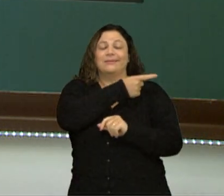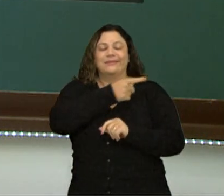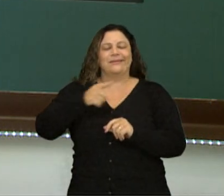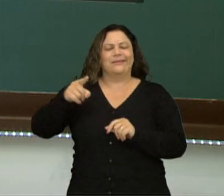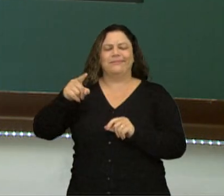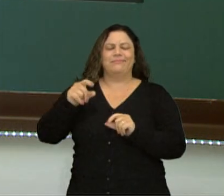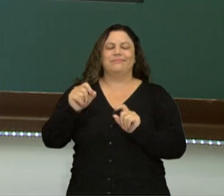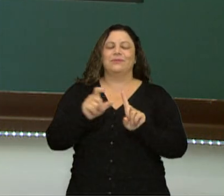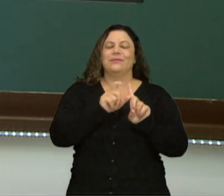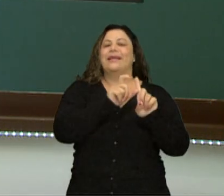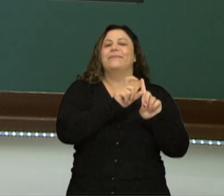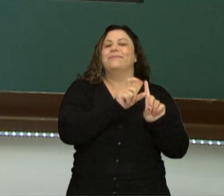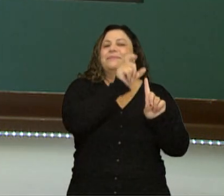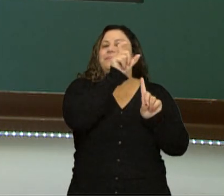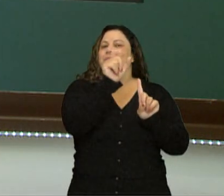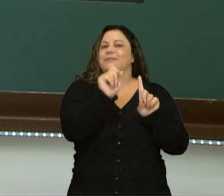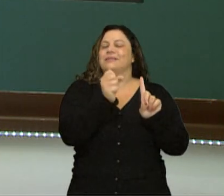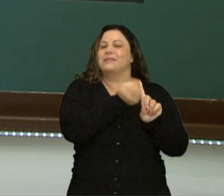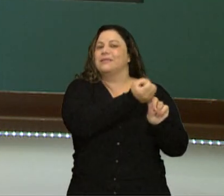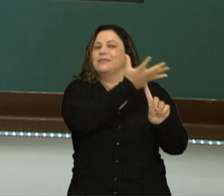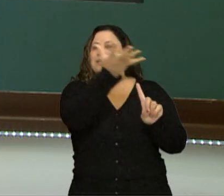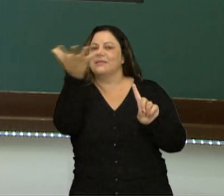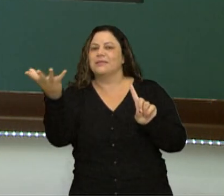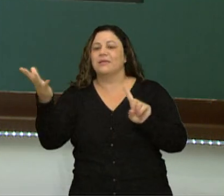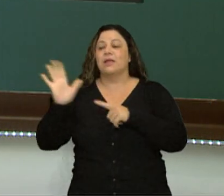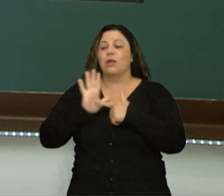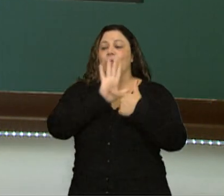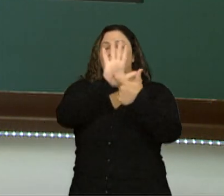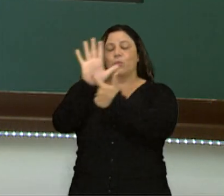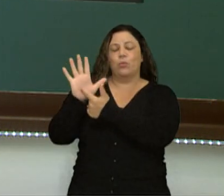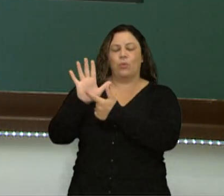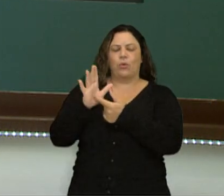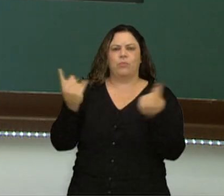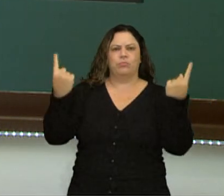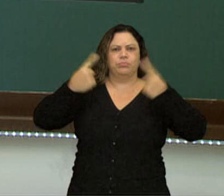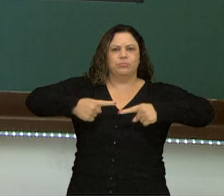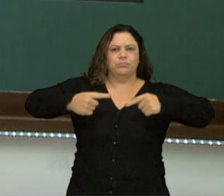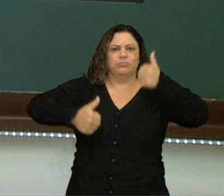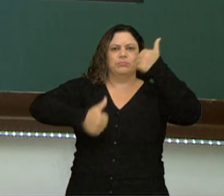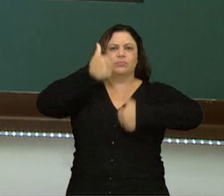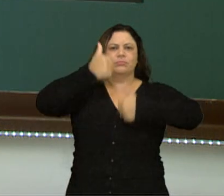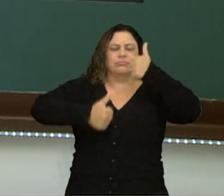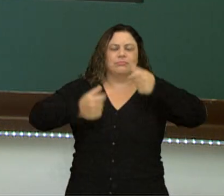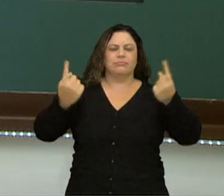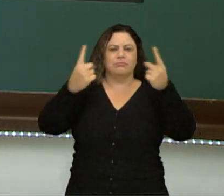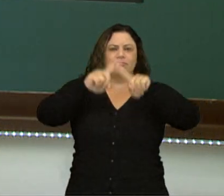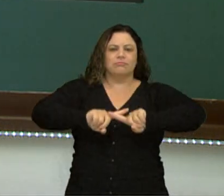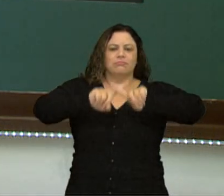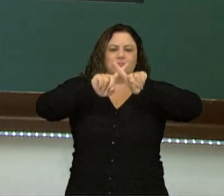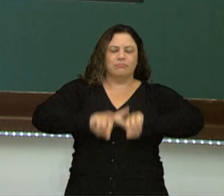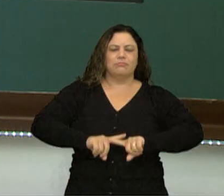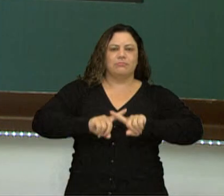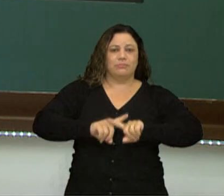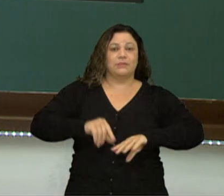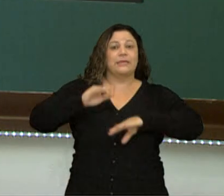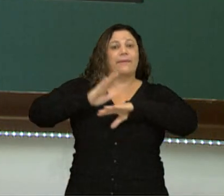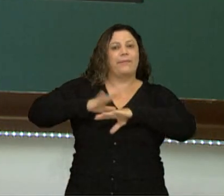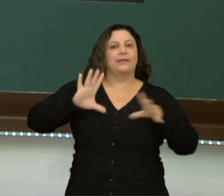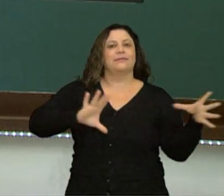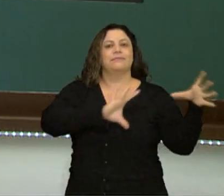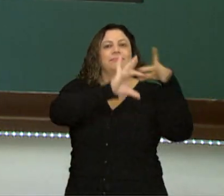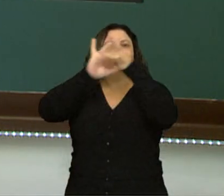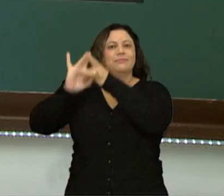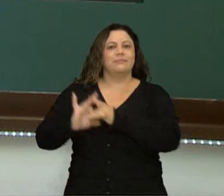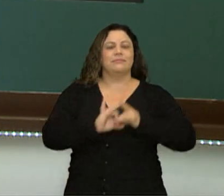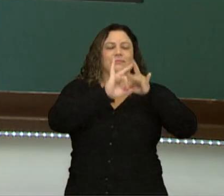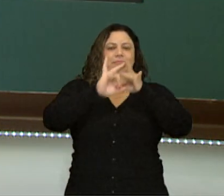verbal, informa o objetivo das competições olímpicas, que é mais do que competir, os jogos buscam a integração